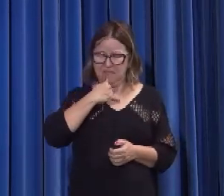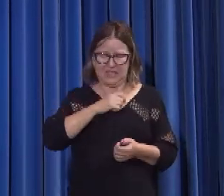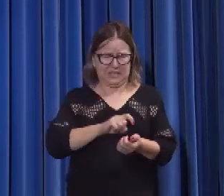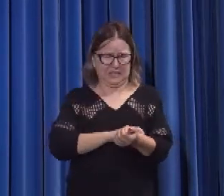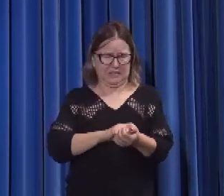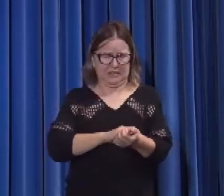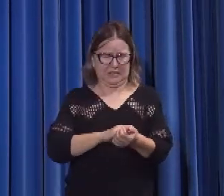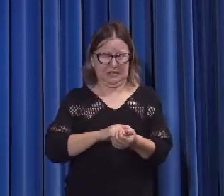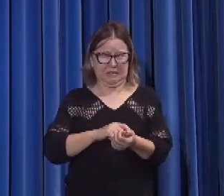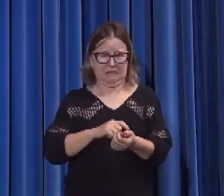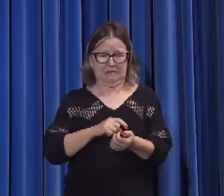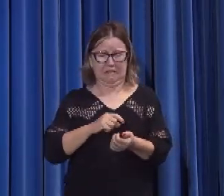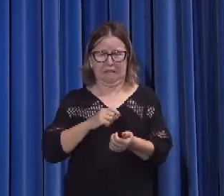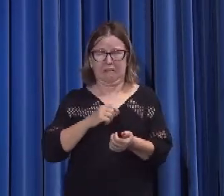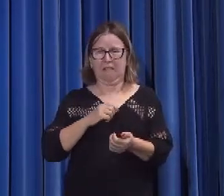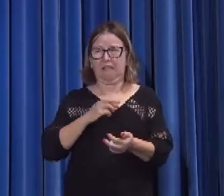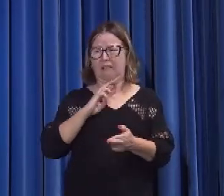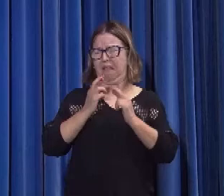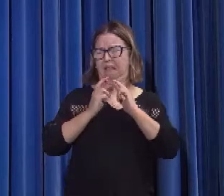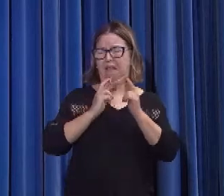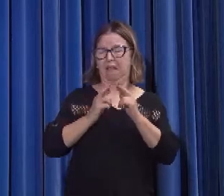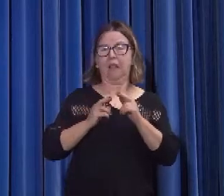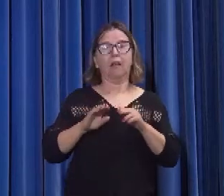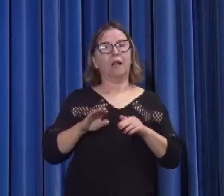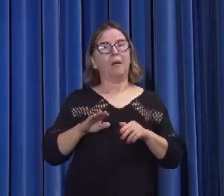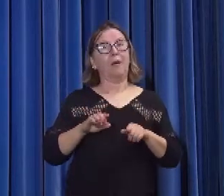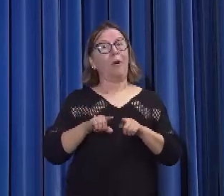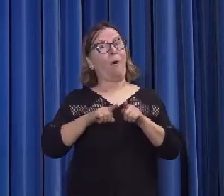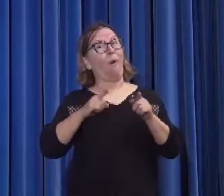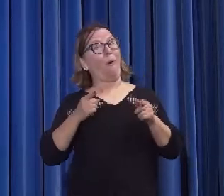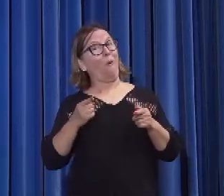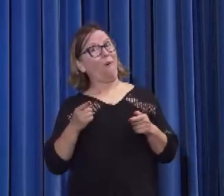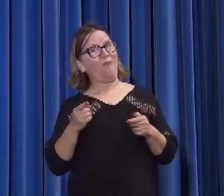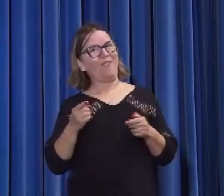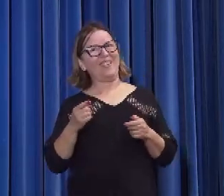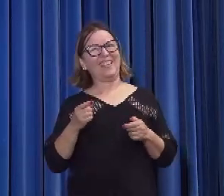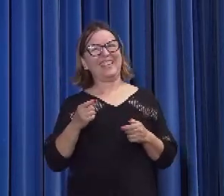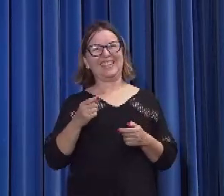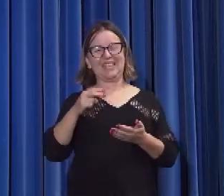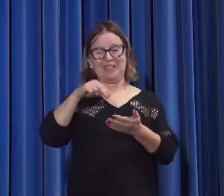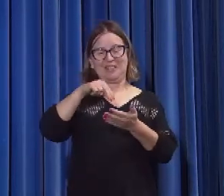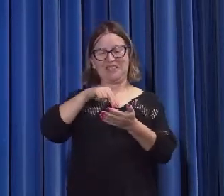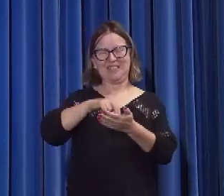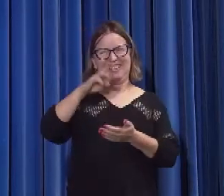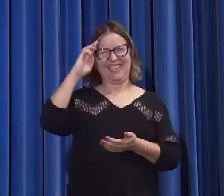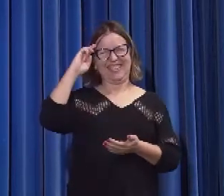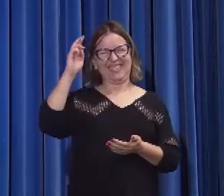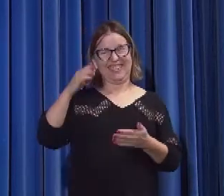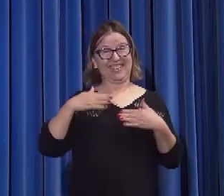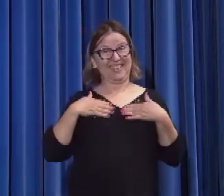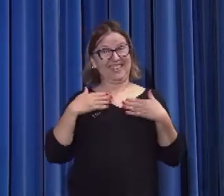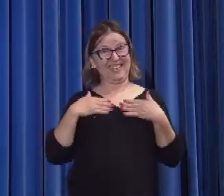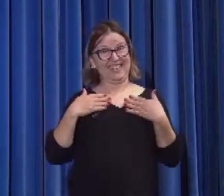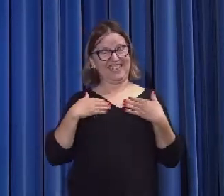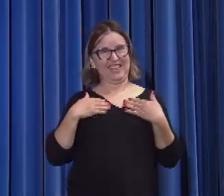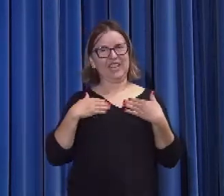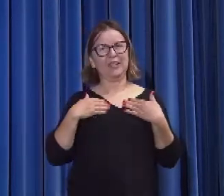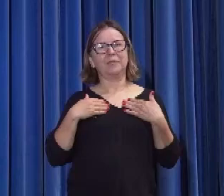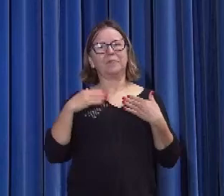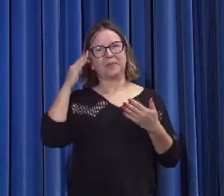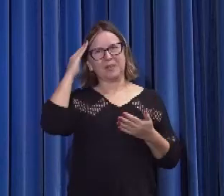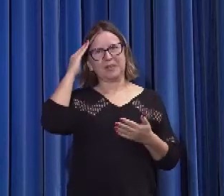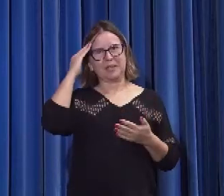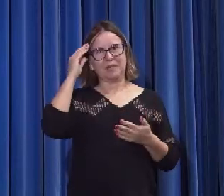nos voltar para o Senhor confiantes, alegres e certos de que Ele nos tem julgado dignos